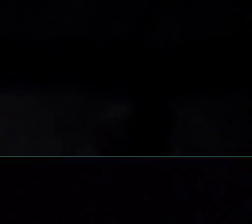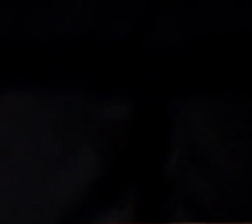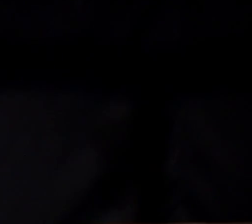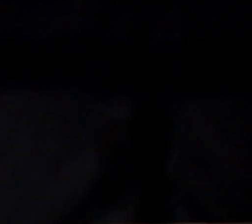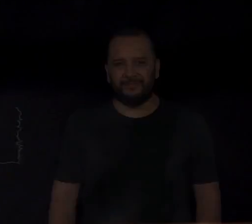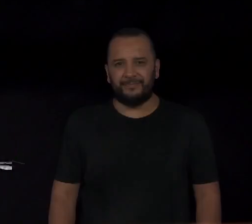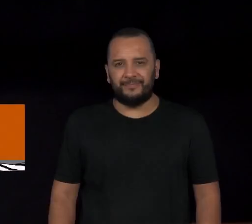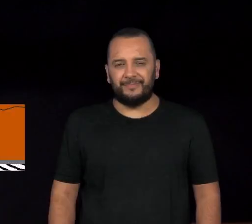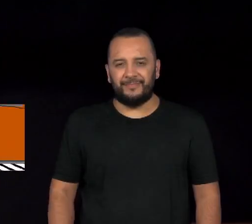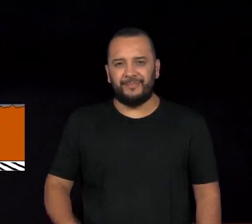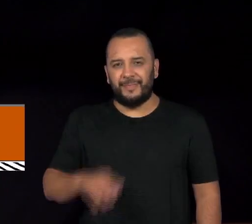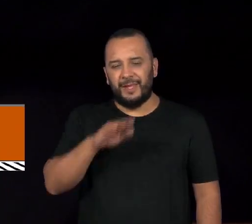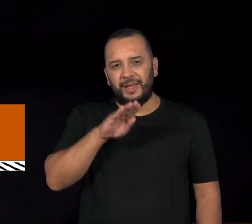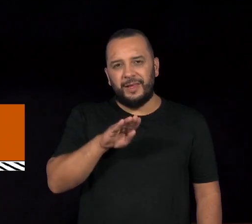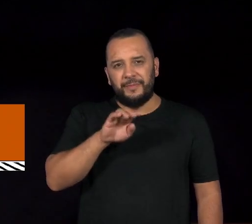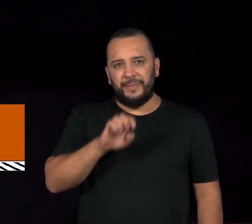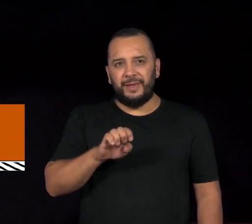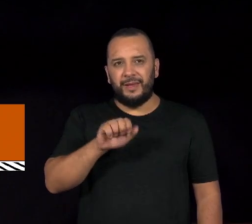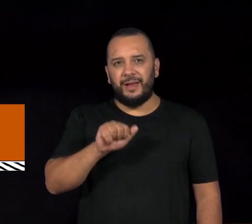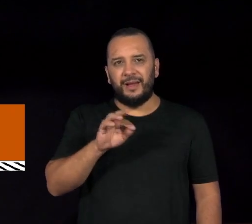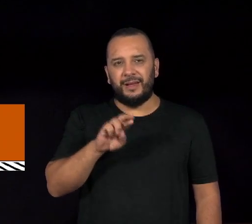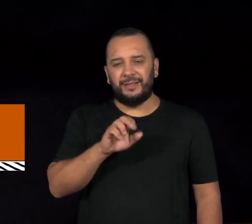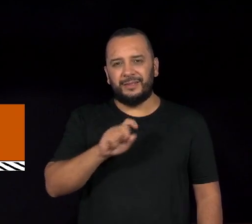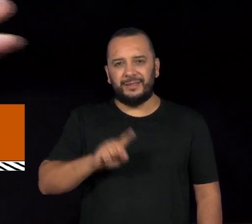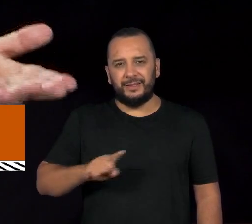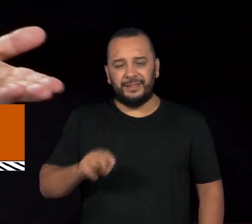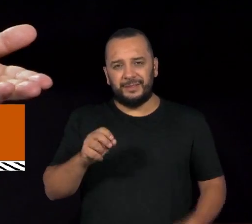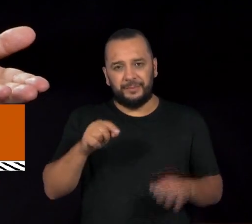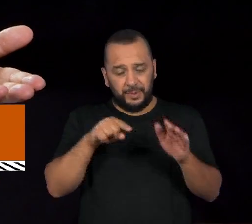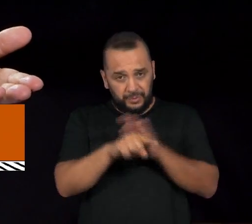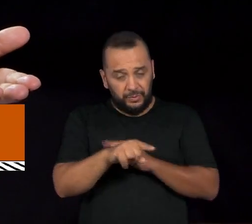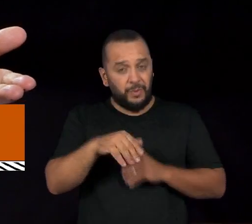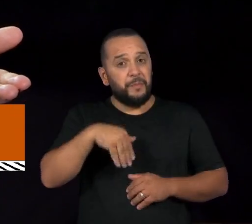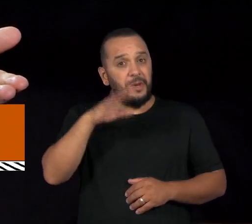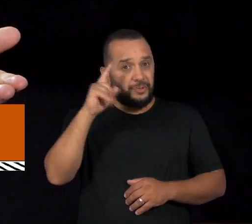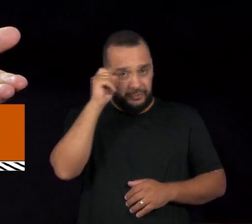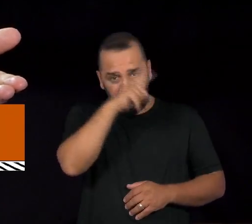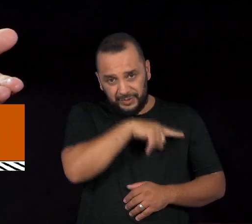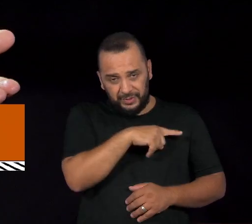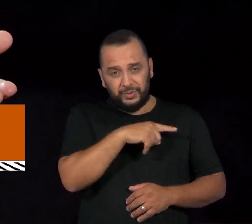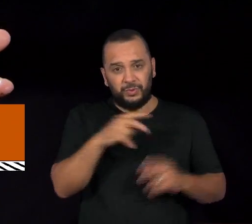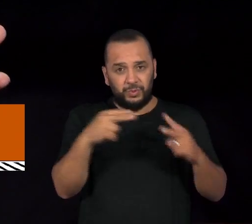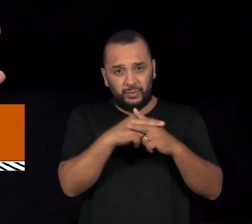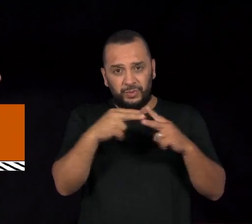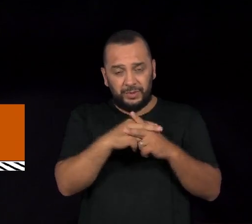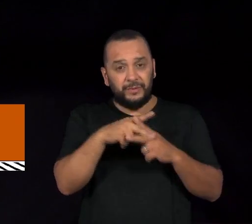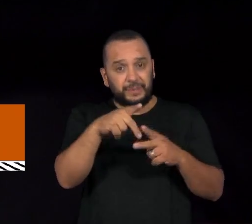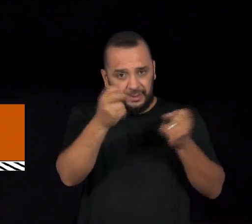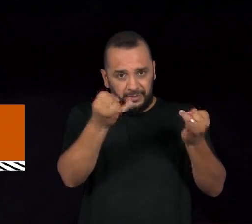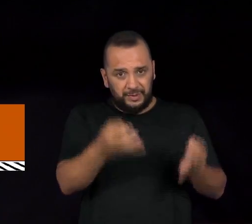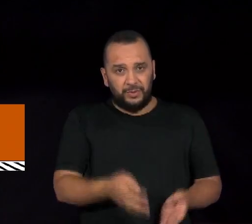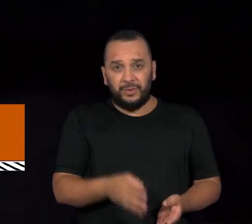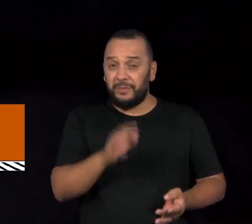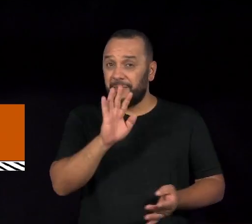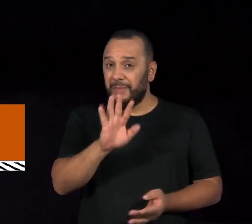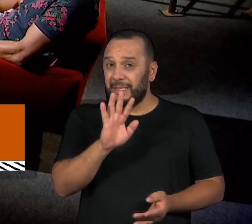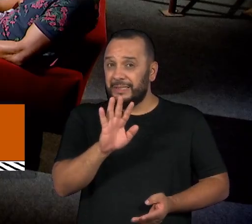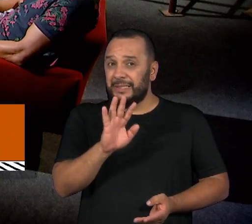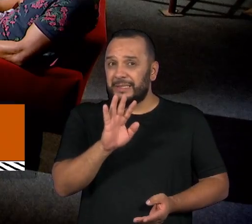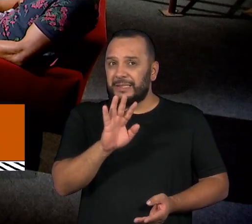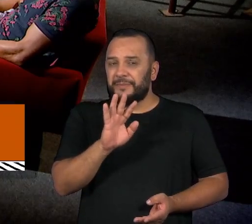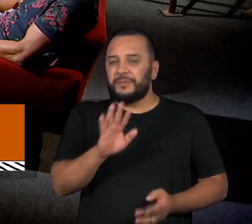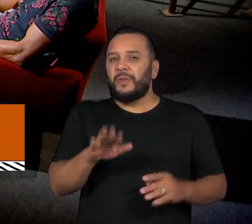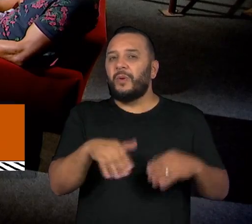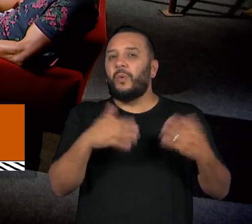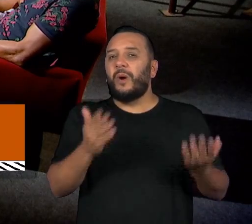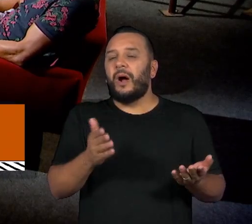A Beatriz Moreno pergunta, que luta foi mais difícil, que é isso que você estava contando, mas ela fala sobre que